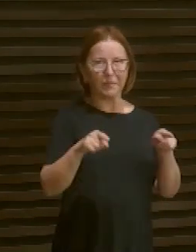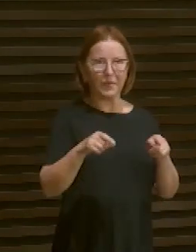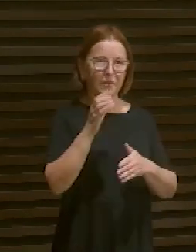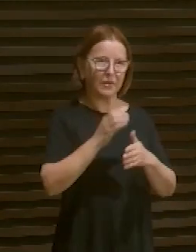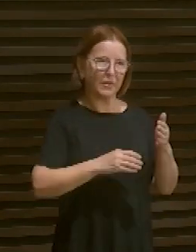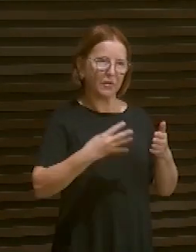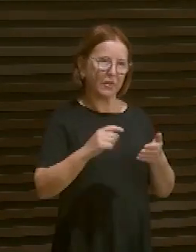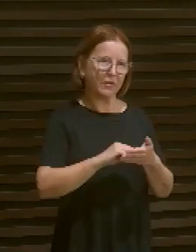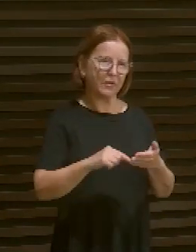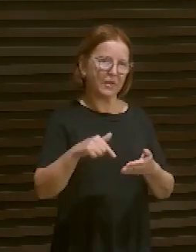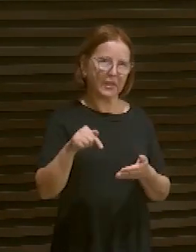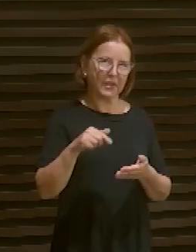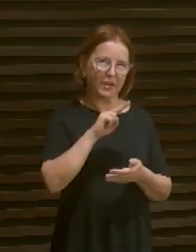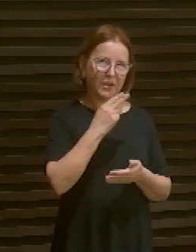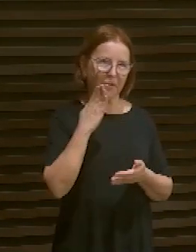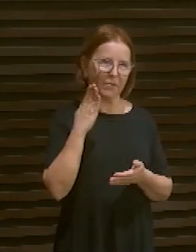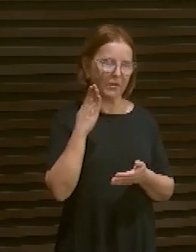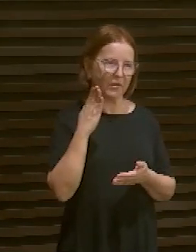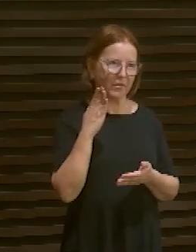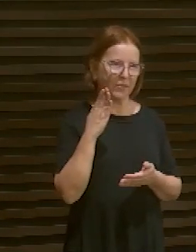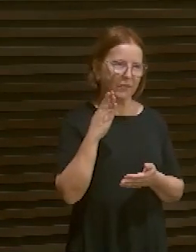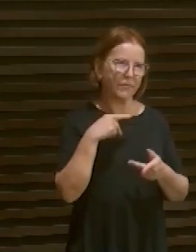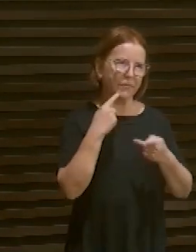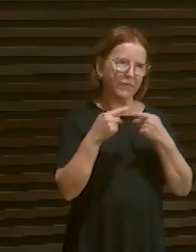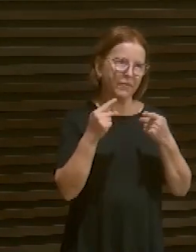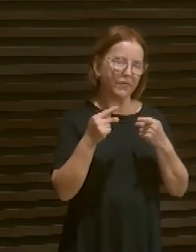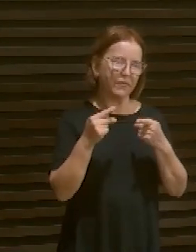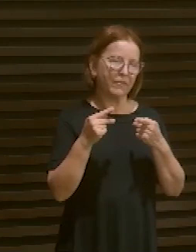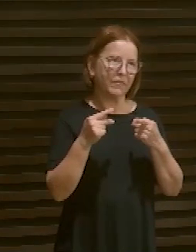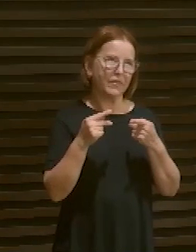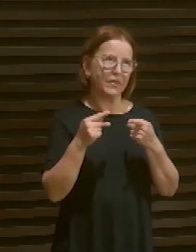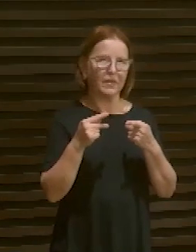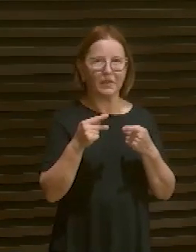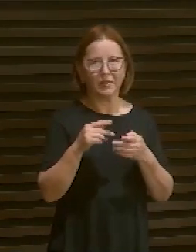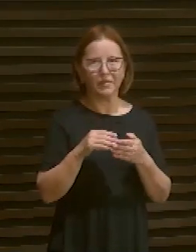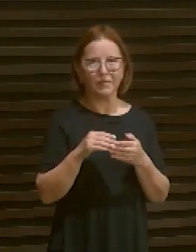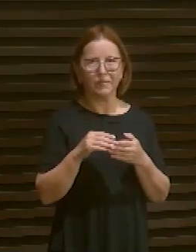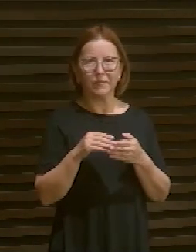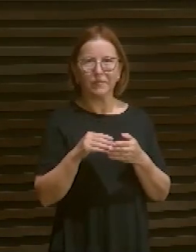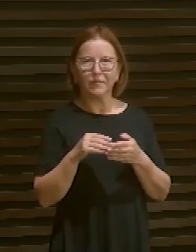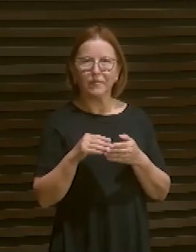4, verso 7 de Hebreus, ele conta que o autor humano foi Davi.